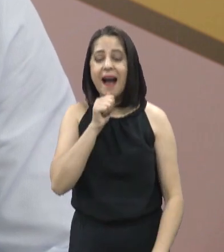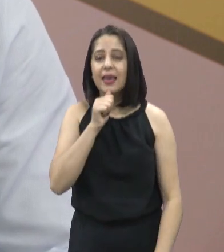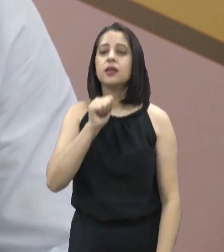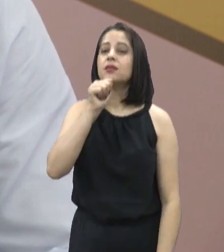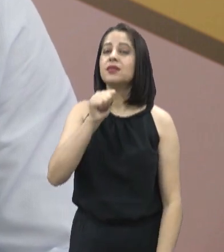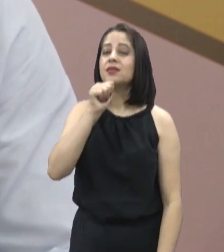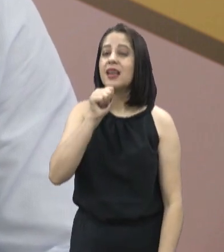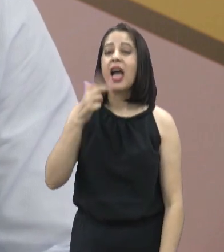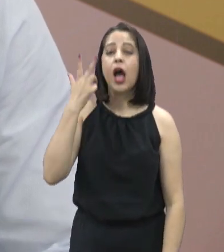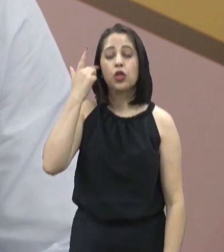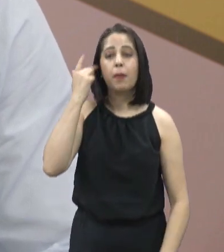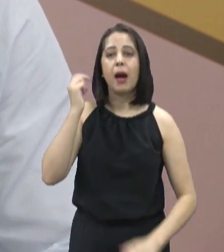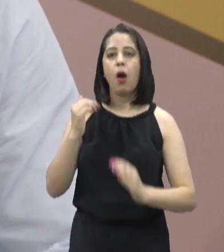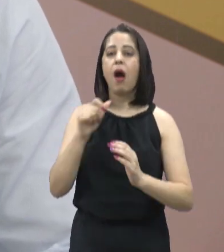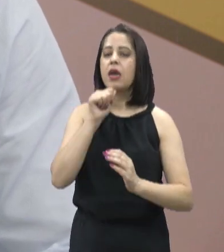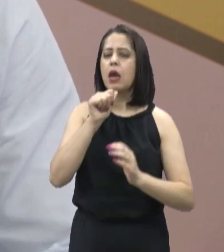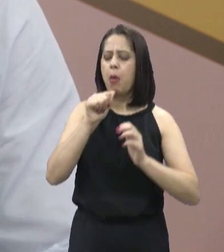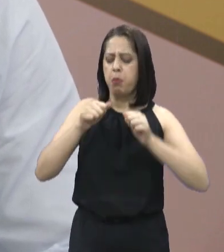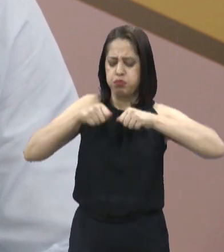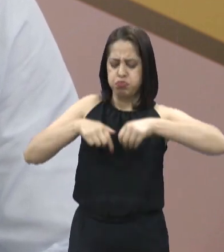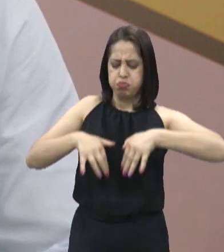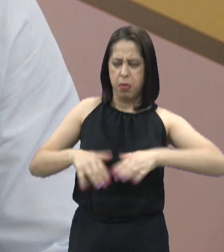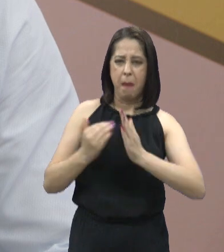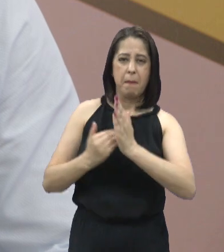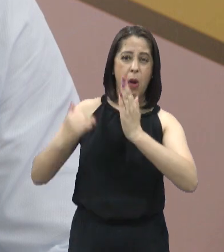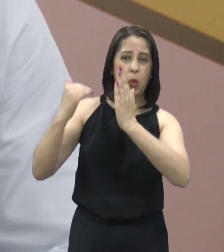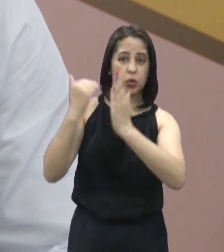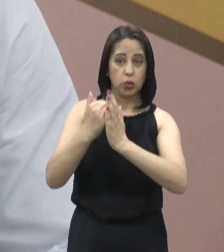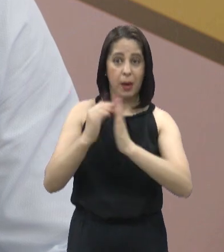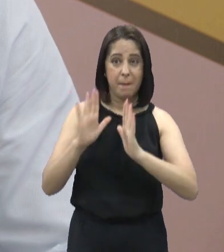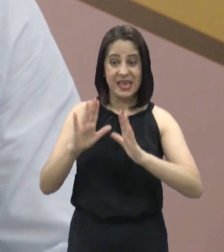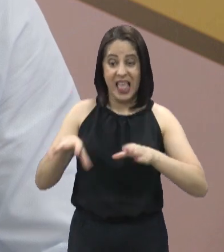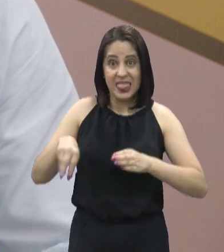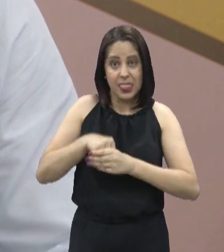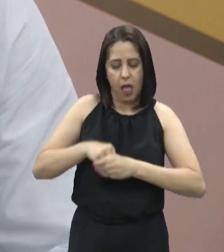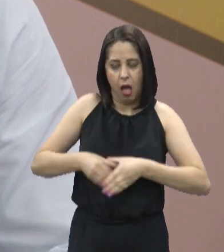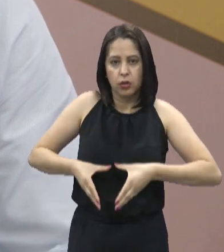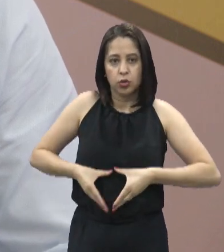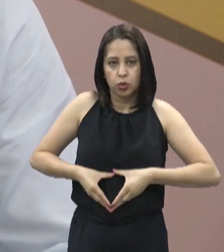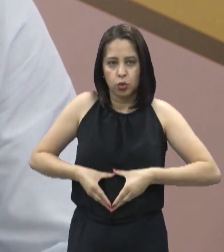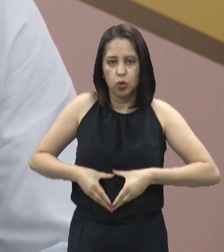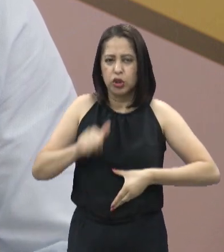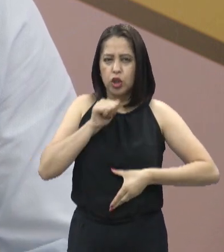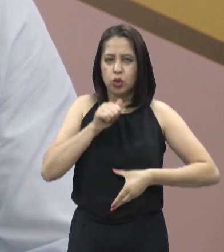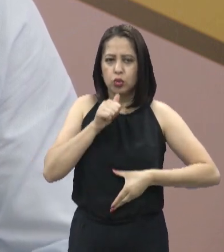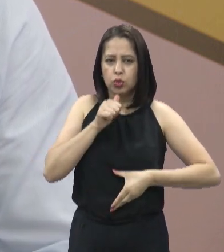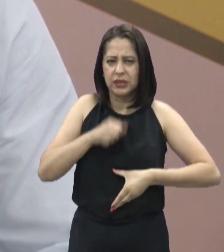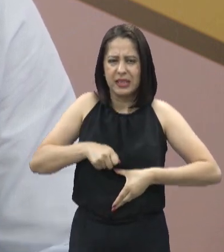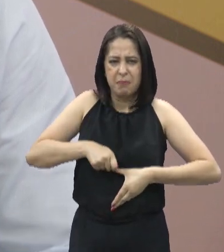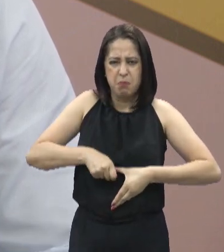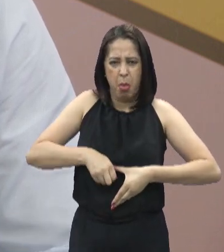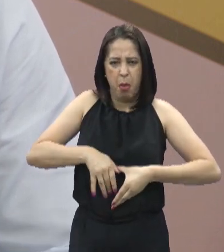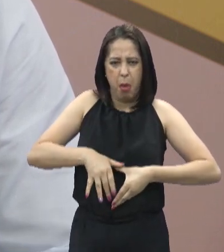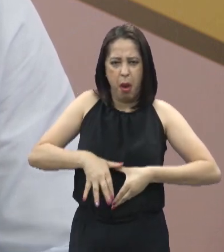sangramento excessivo. E é um tumor que surge dentro do útero, né, que pode ser operado e pode ser realizado